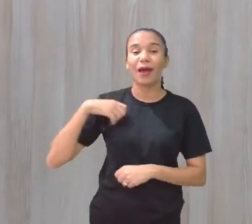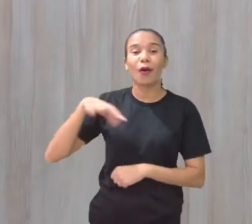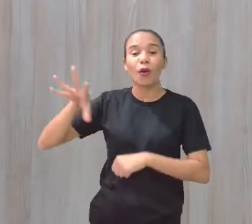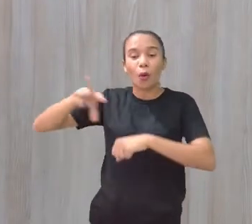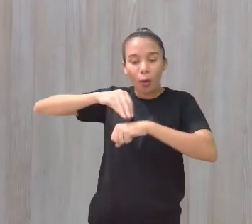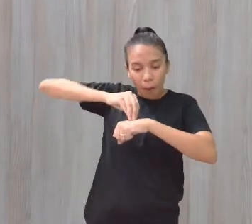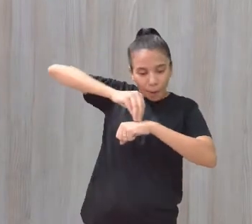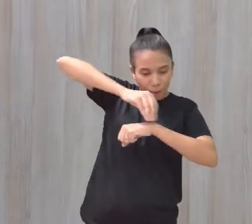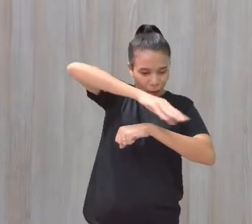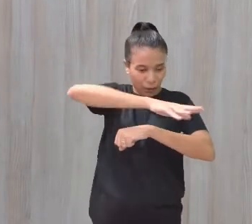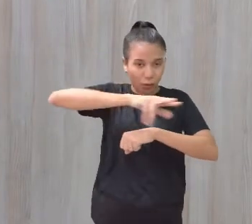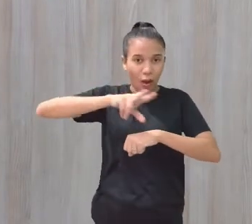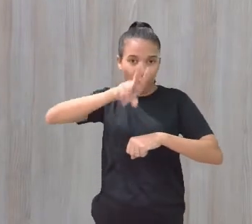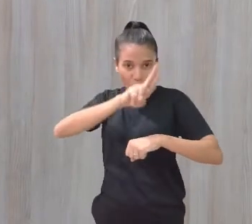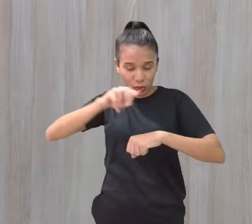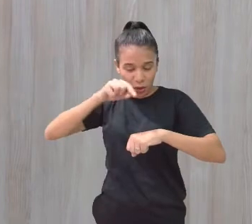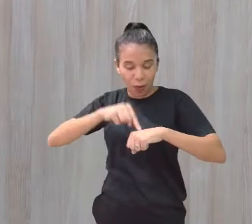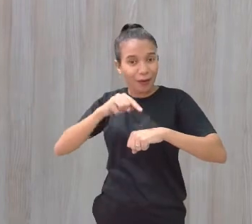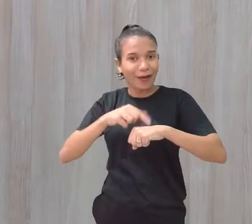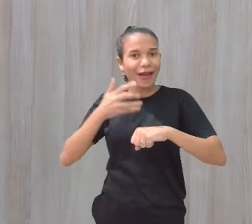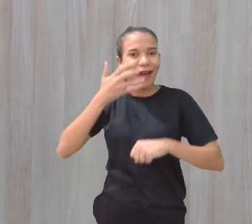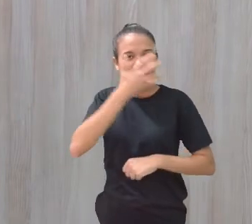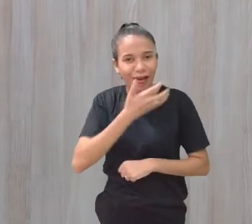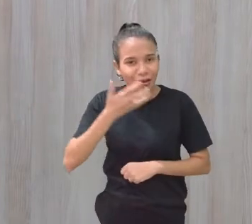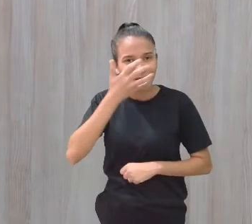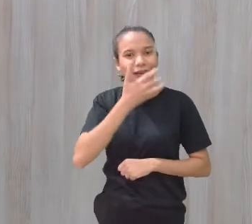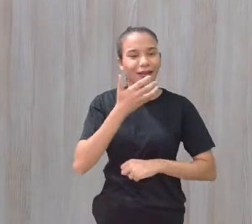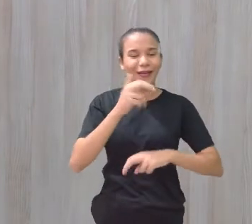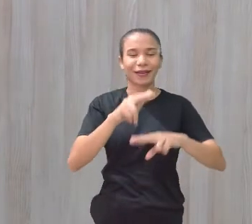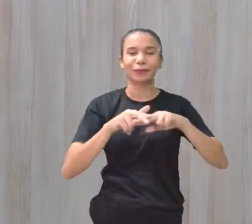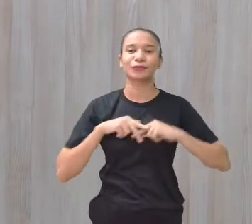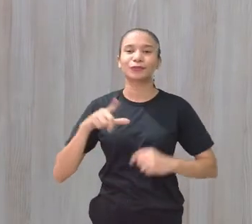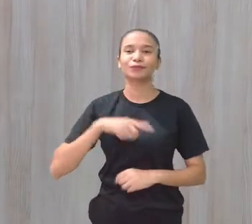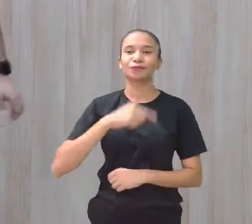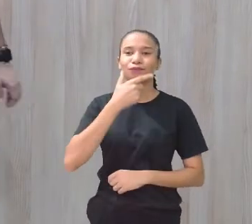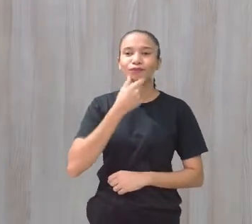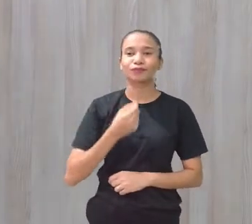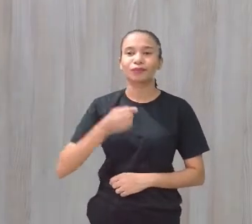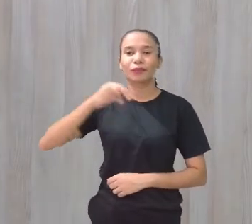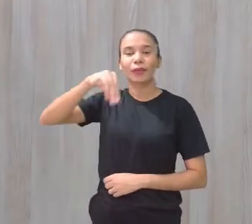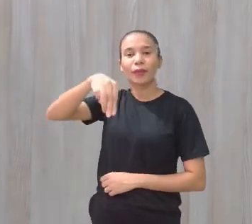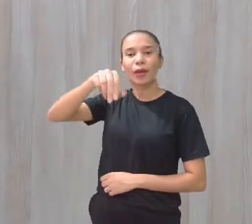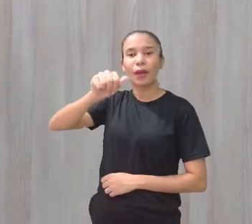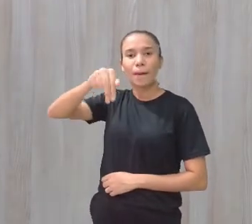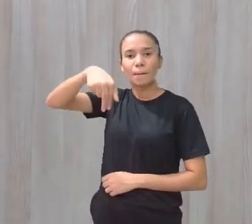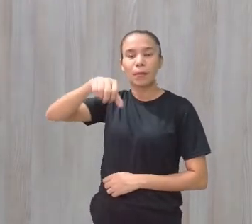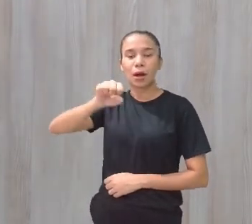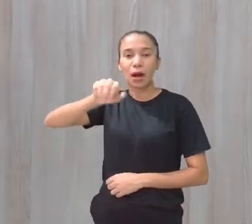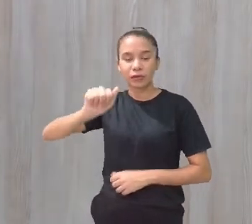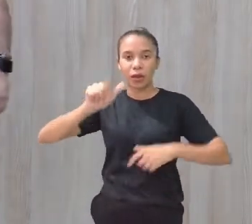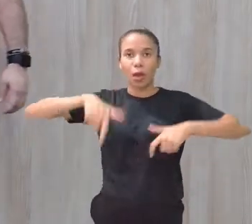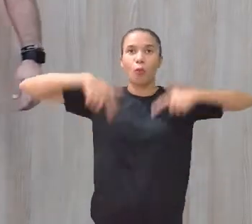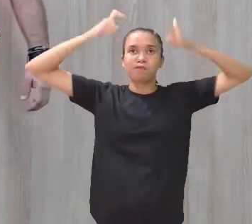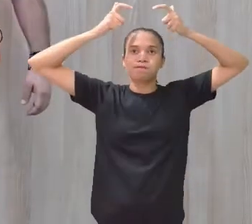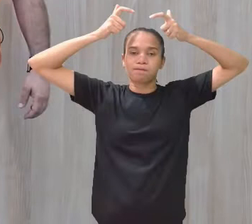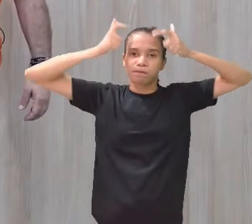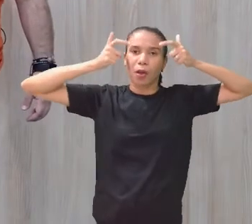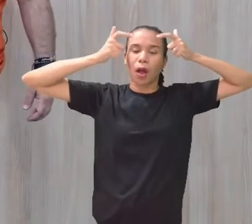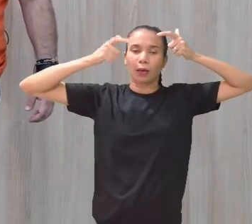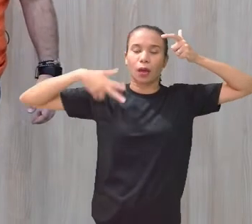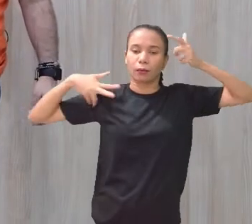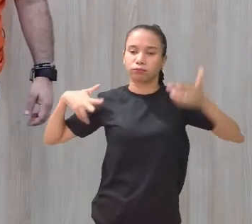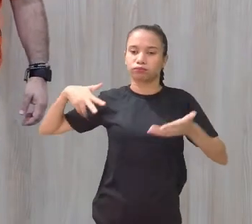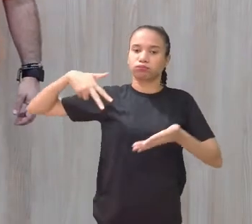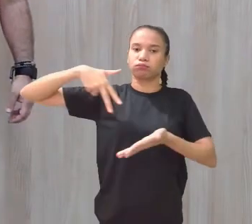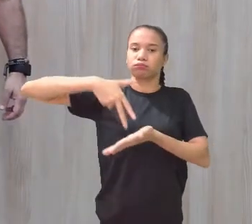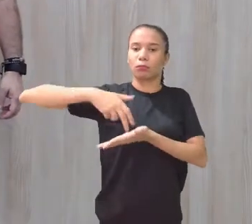essas histórias por meio de canções, né. E o imperador chamado de Mansa, né, o Mansa, né, ele era a maior